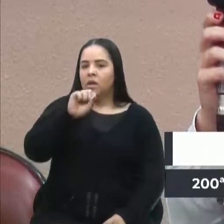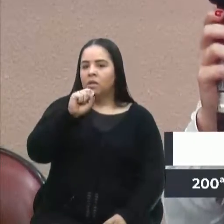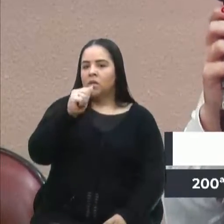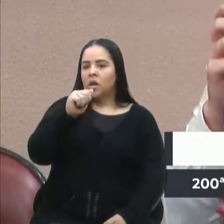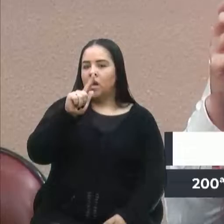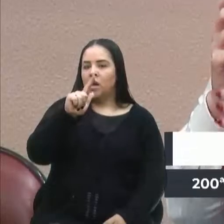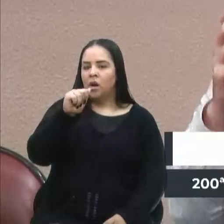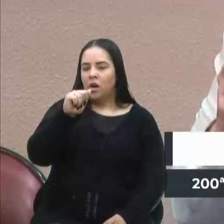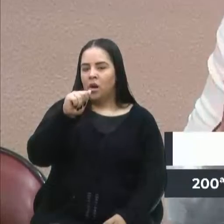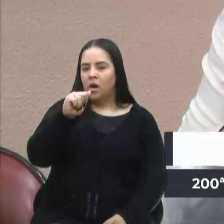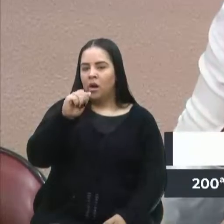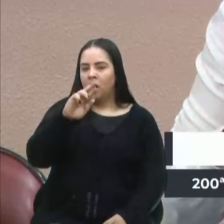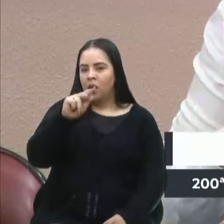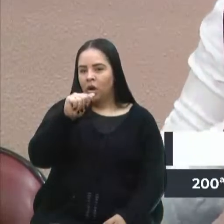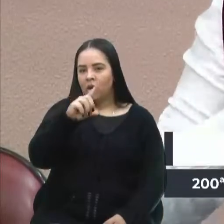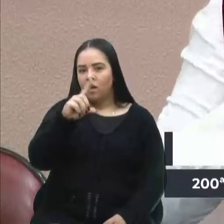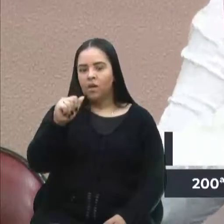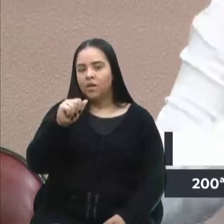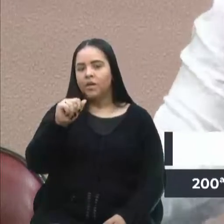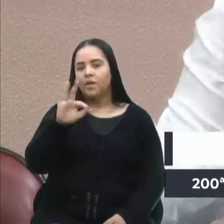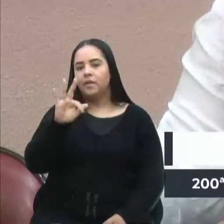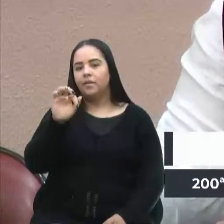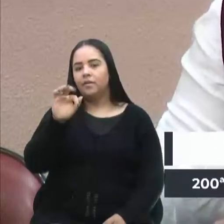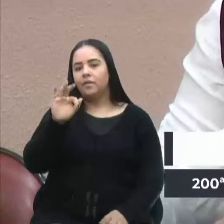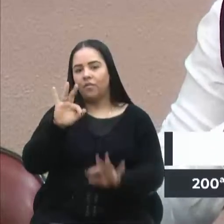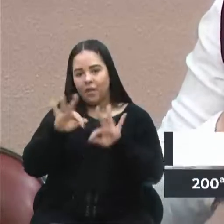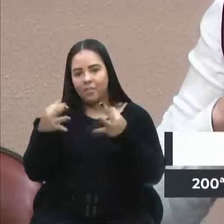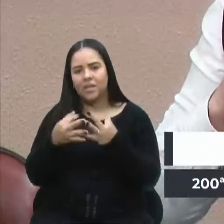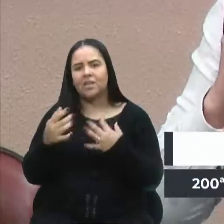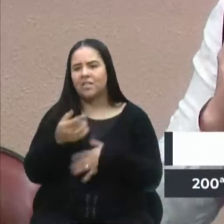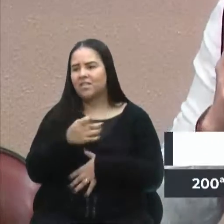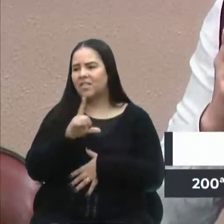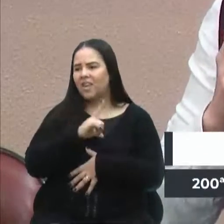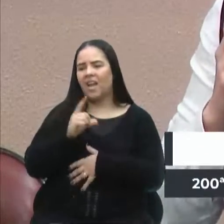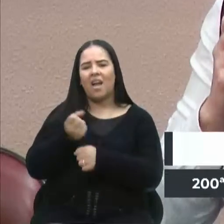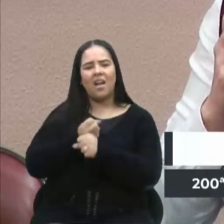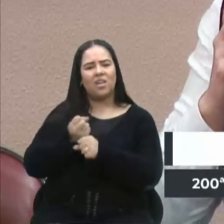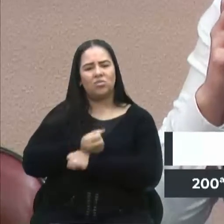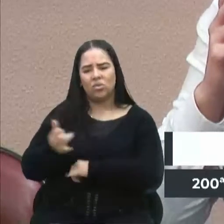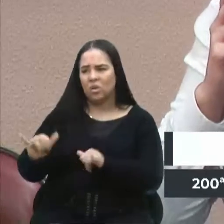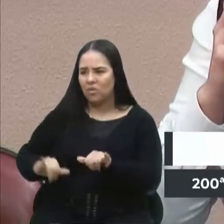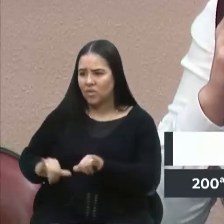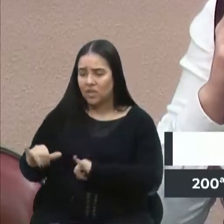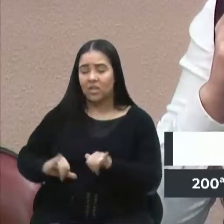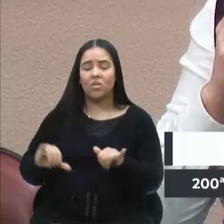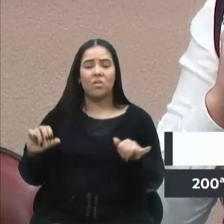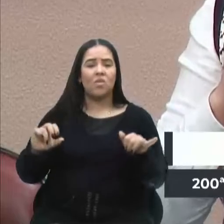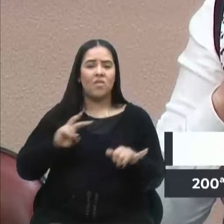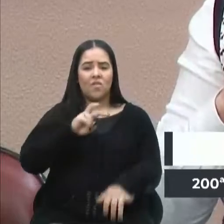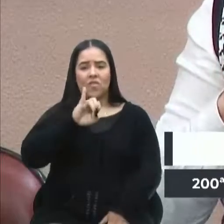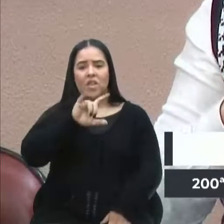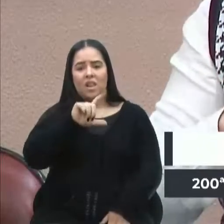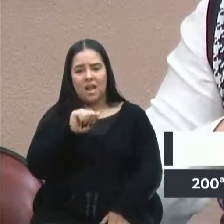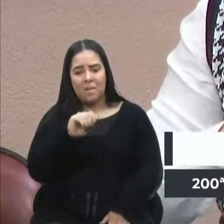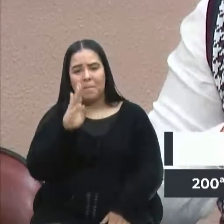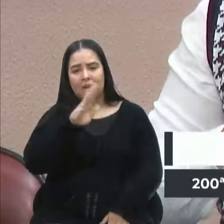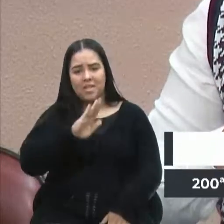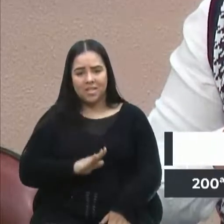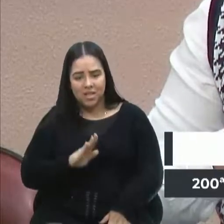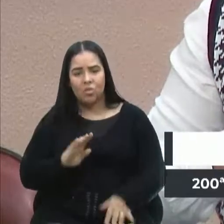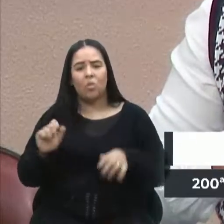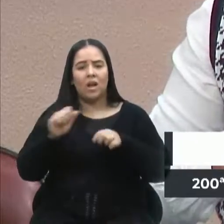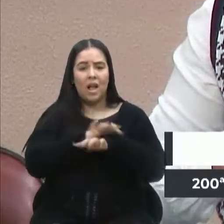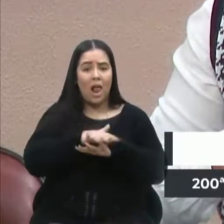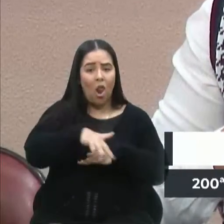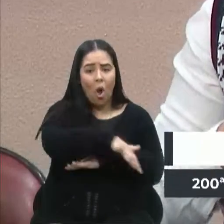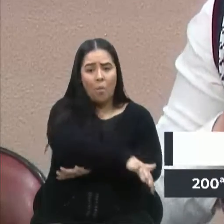da borracharia vem há anos sofrendo, no Vila Brasil, Galópolis é uma situação muito crítica, mas então eu quero dizer